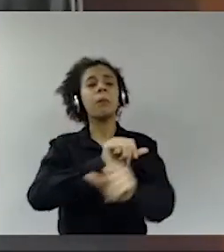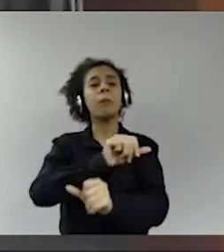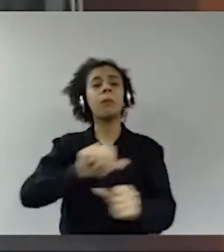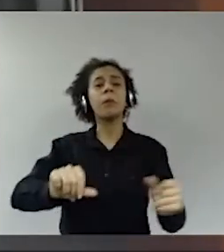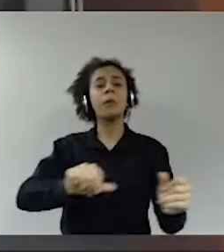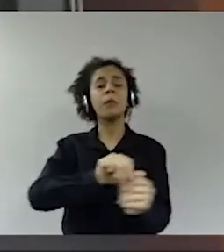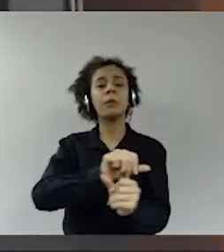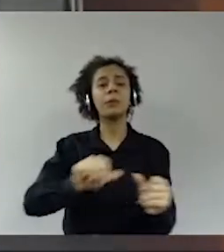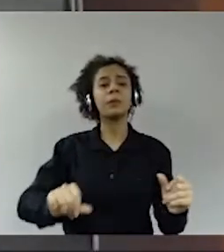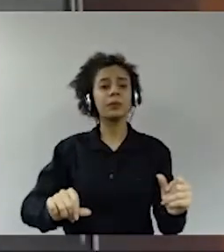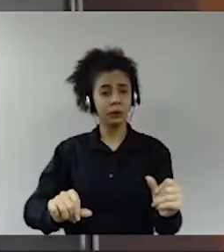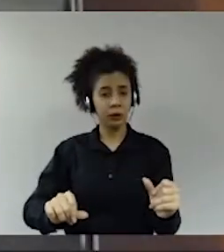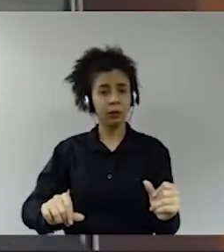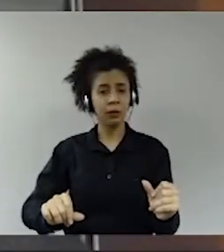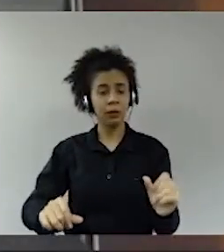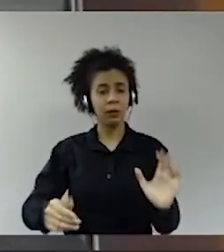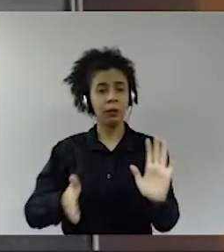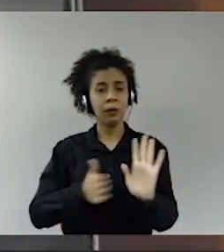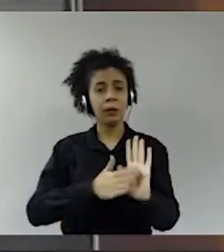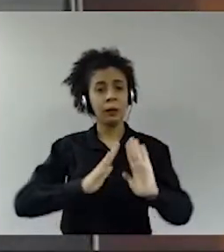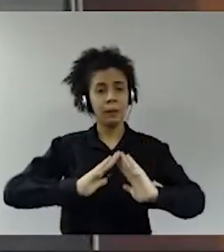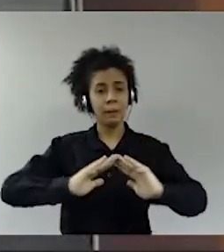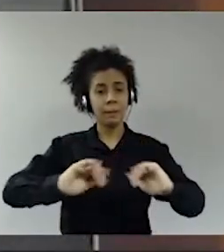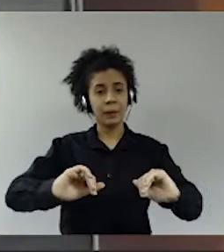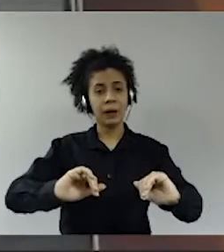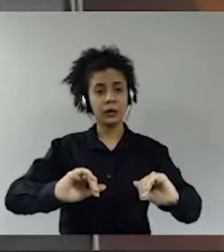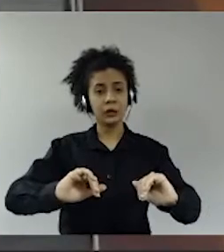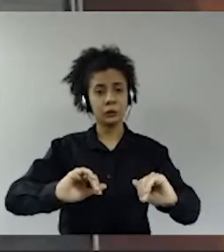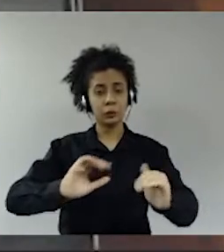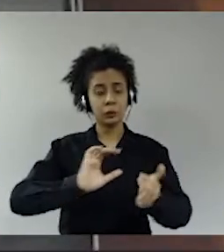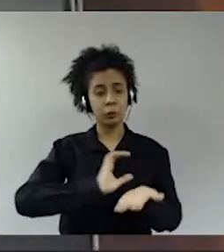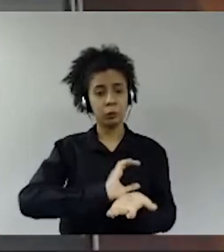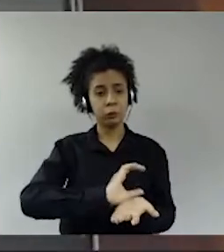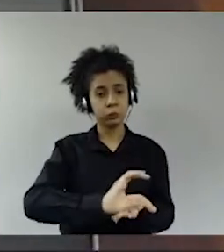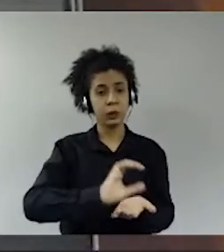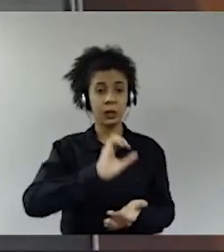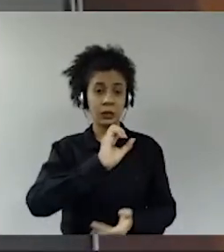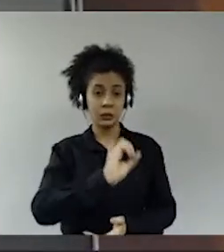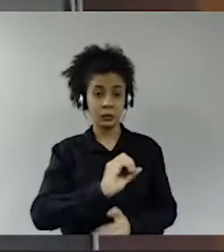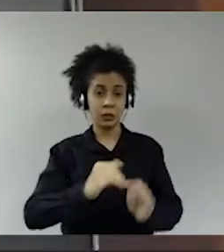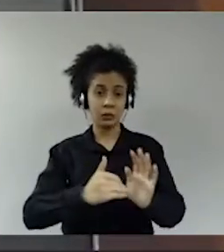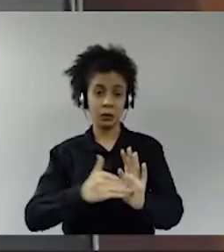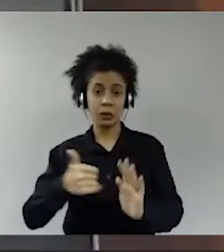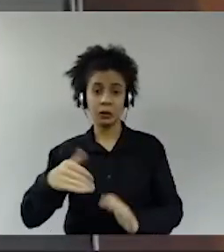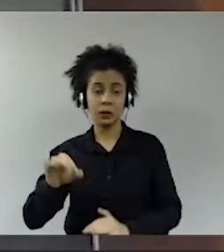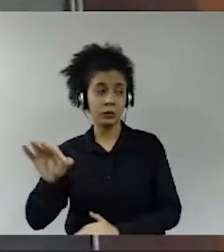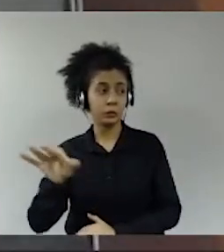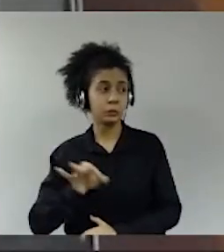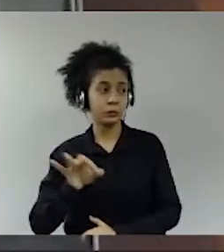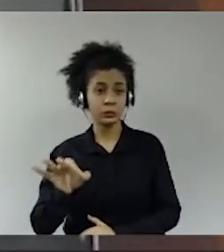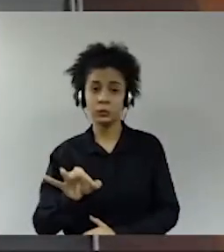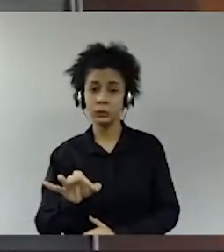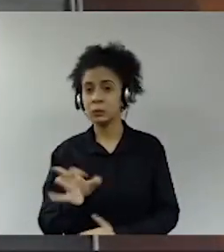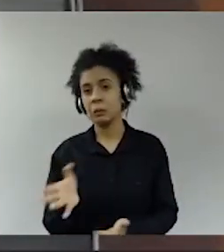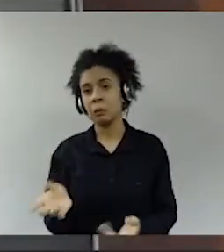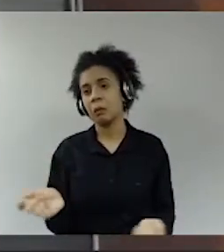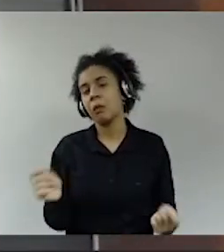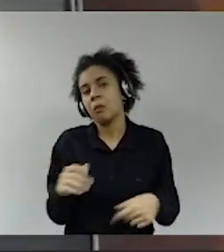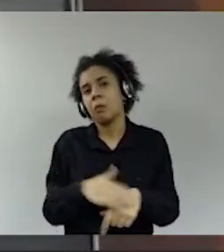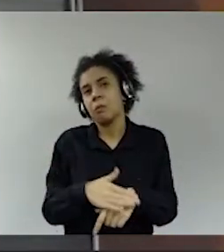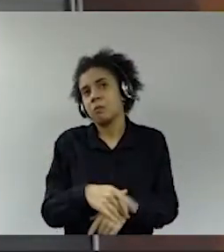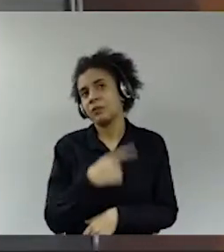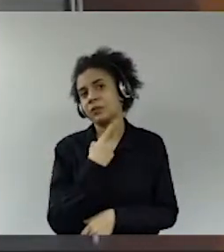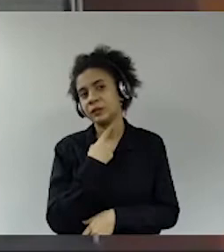alíquota desse empréstimo compulsório de 0 a 10%, como melhor lhe